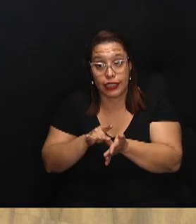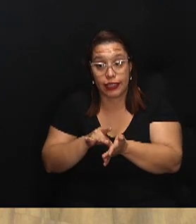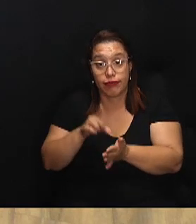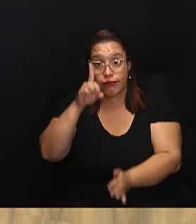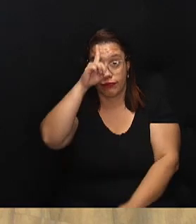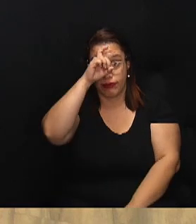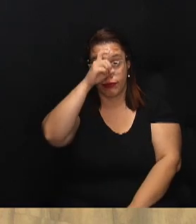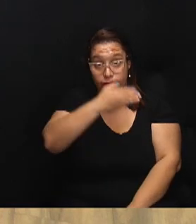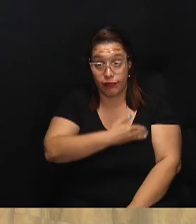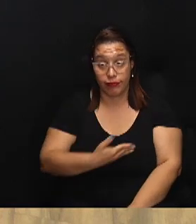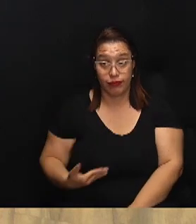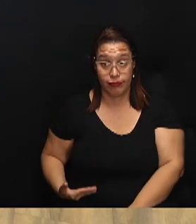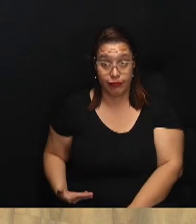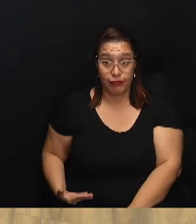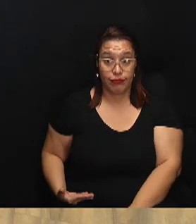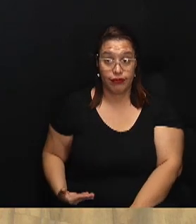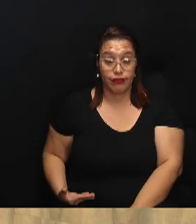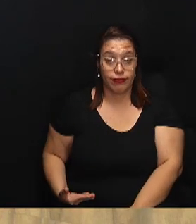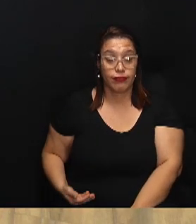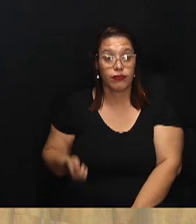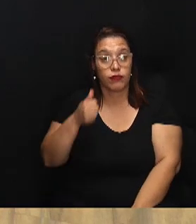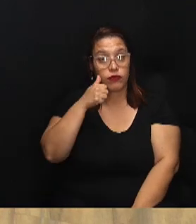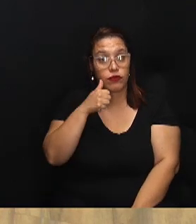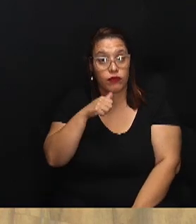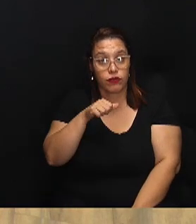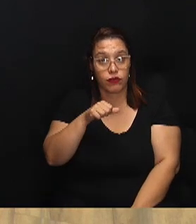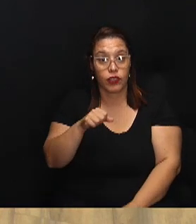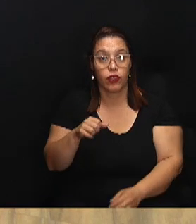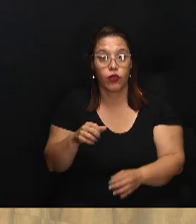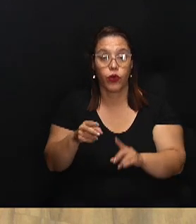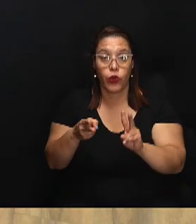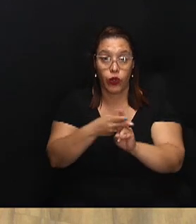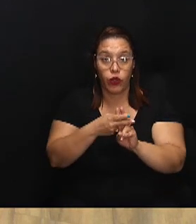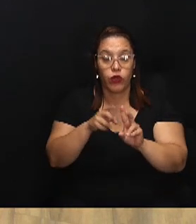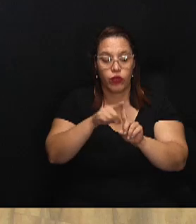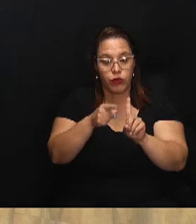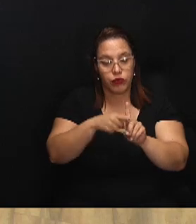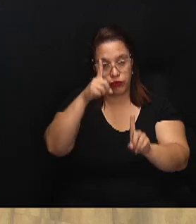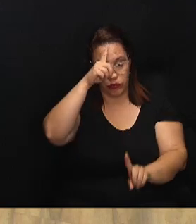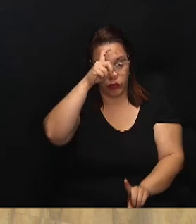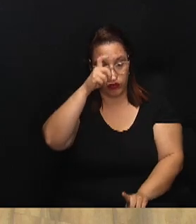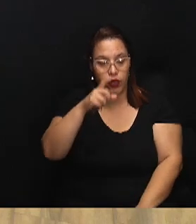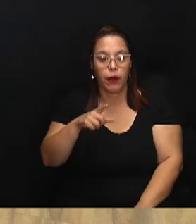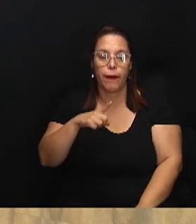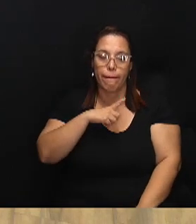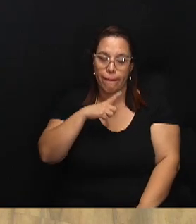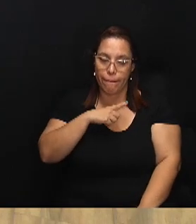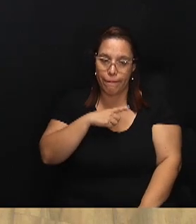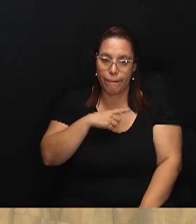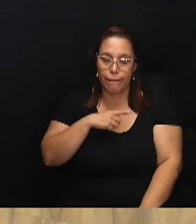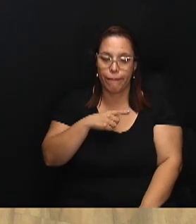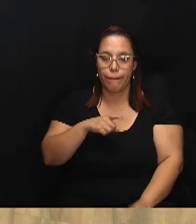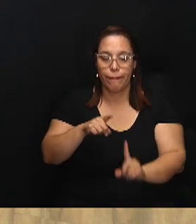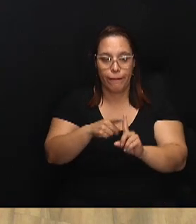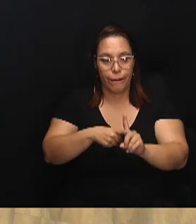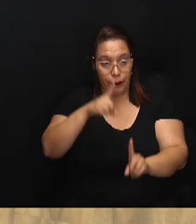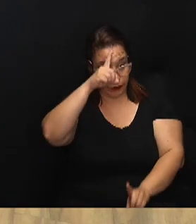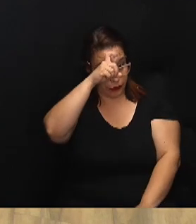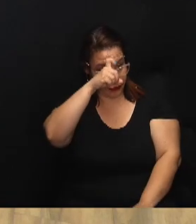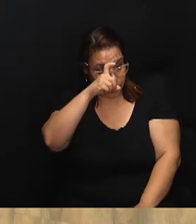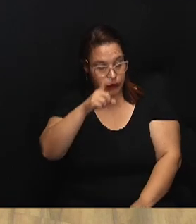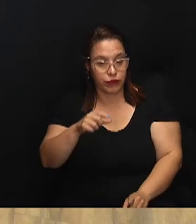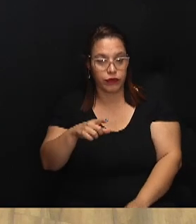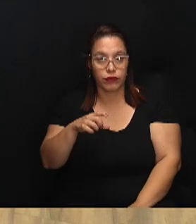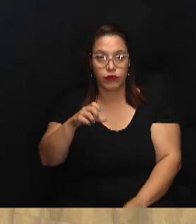hospitais públicos, que muitas mulheres atendidas pelo SUS em maternidades, a gente tem em Campinas, a maternidade de Campinas, temos aí